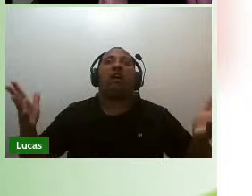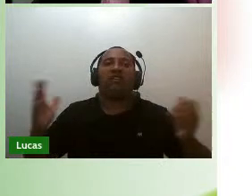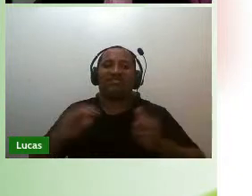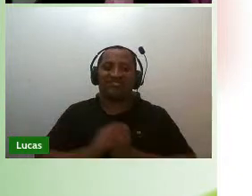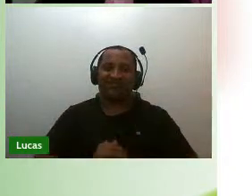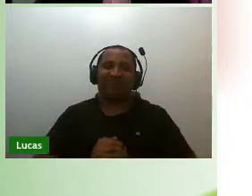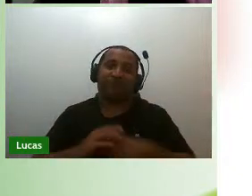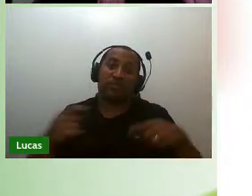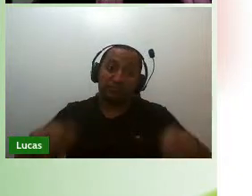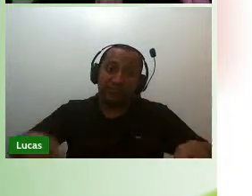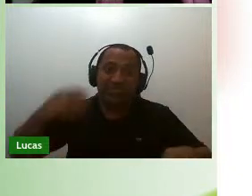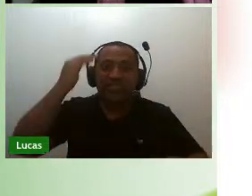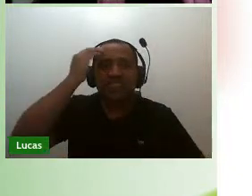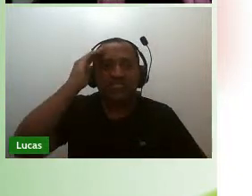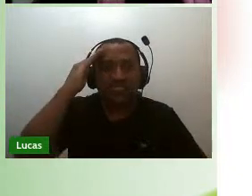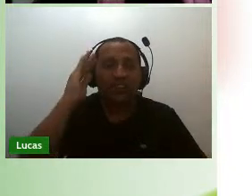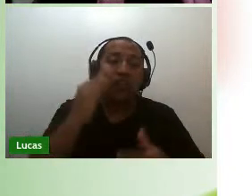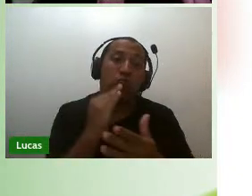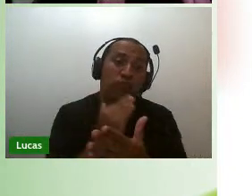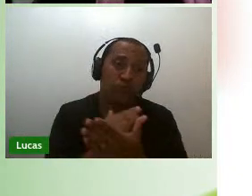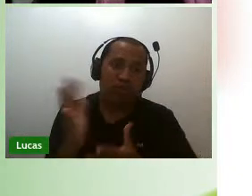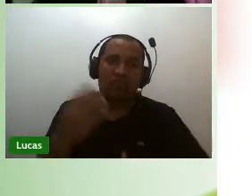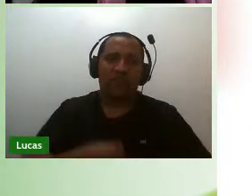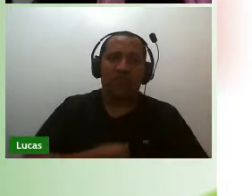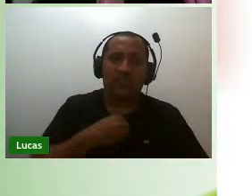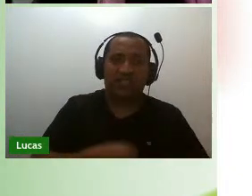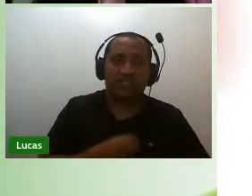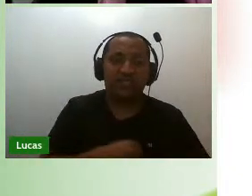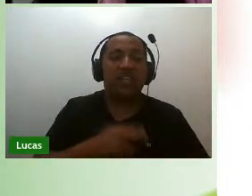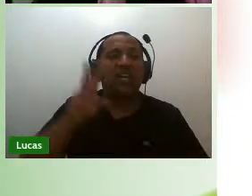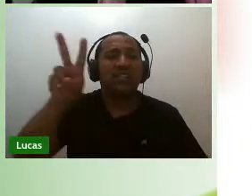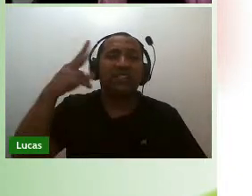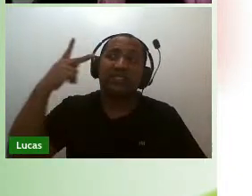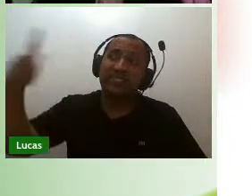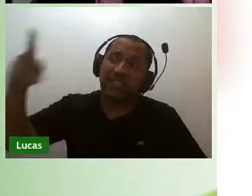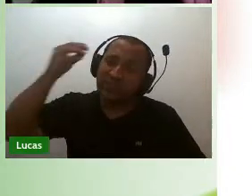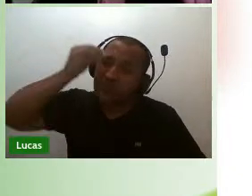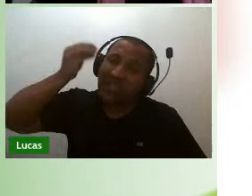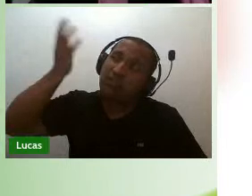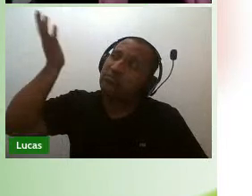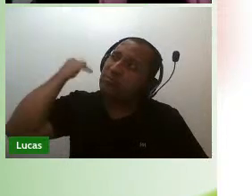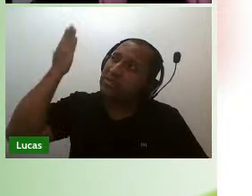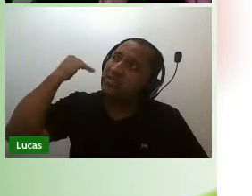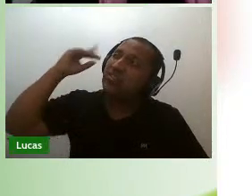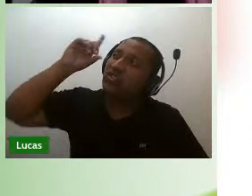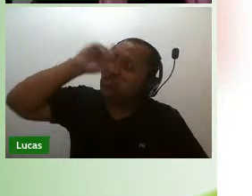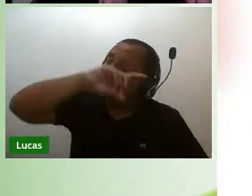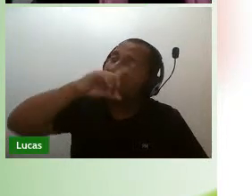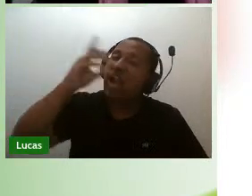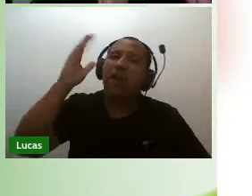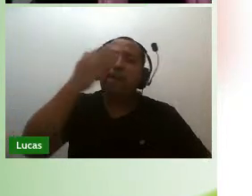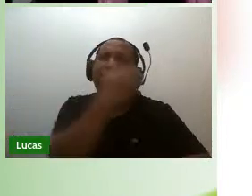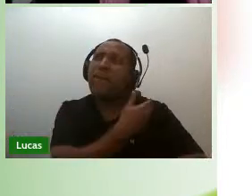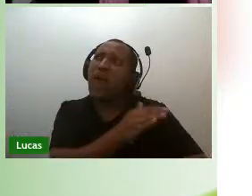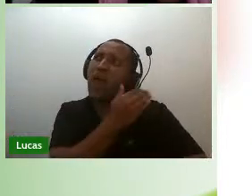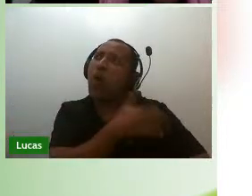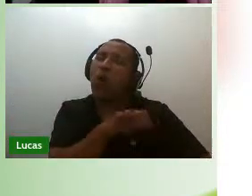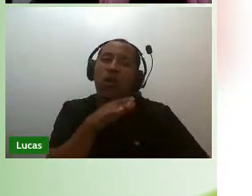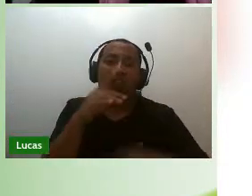entender esse ambiente inicial que eles vivenciaram, as suas experiências prévias, dificuldades, preconceitos,